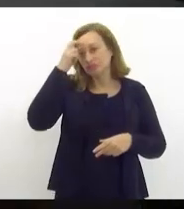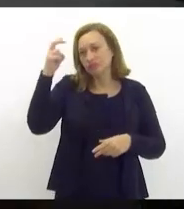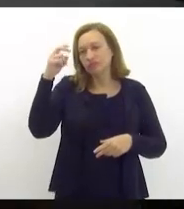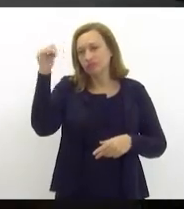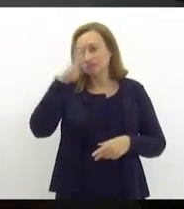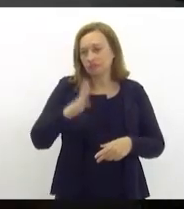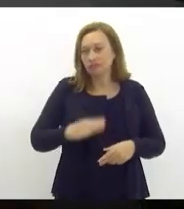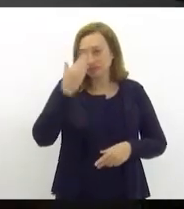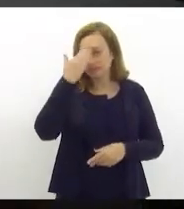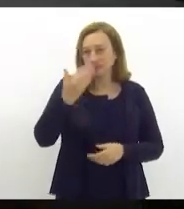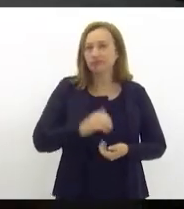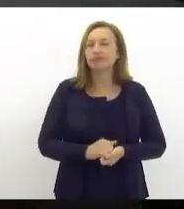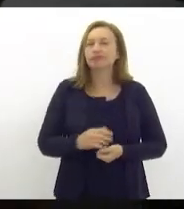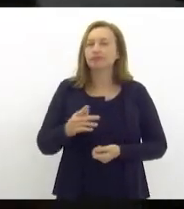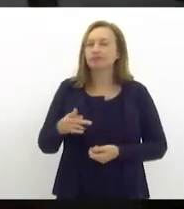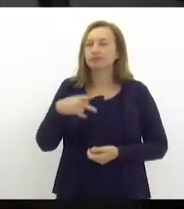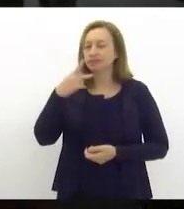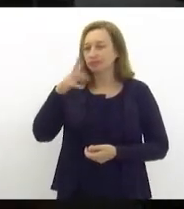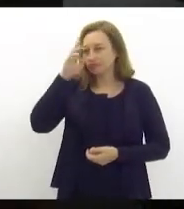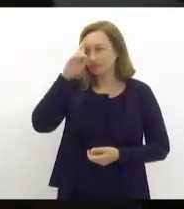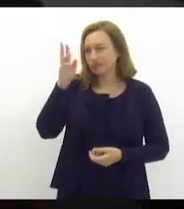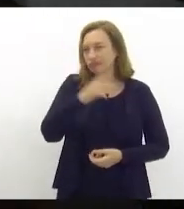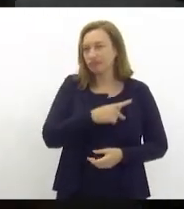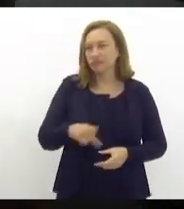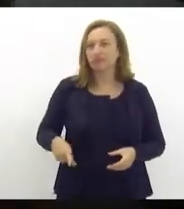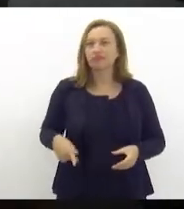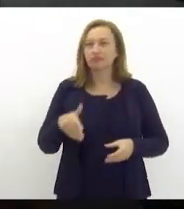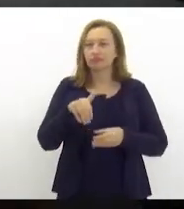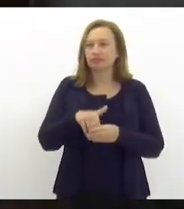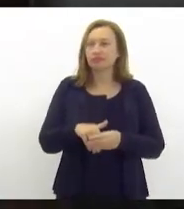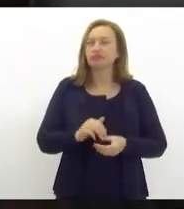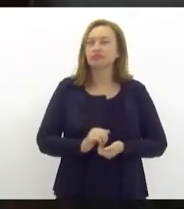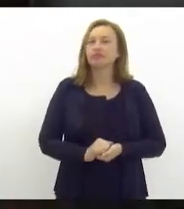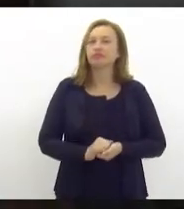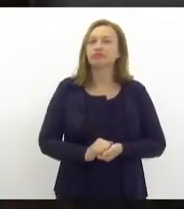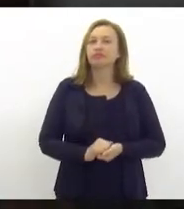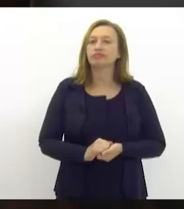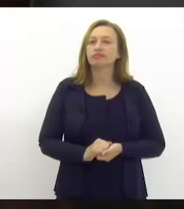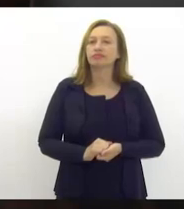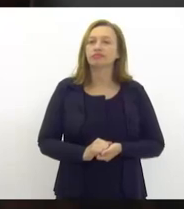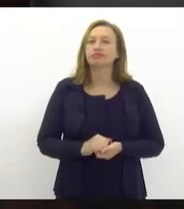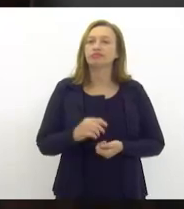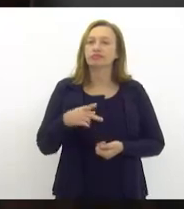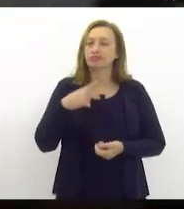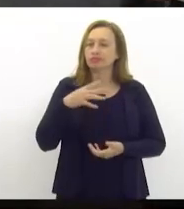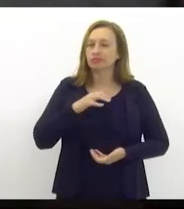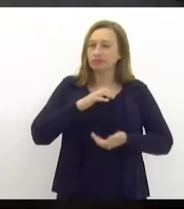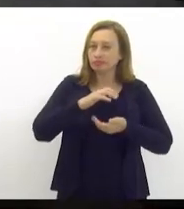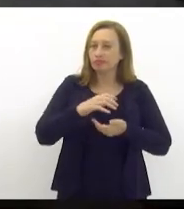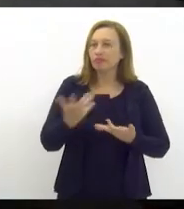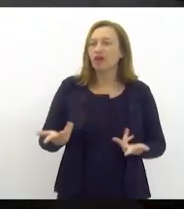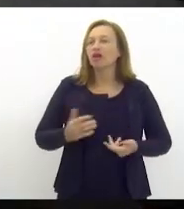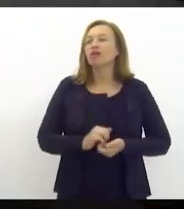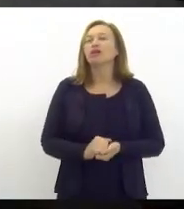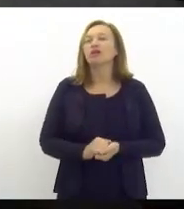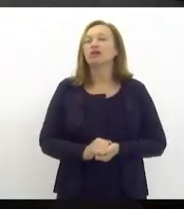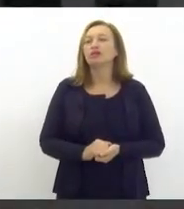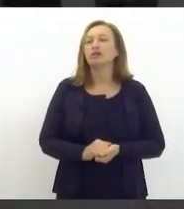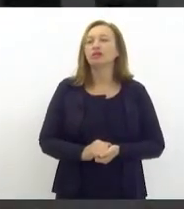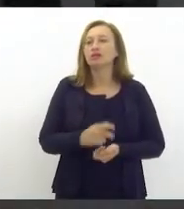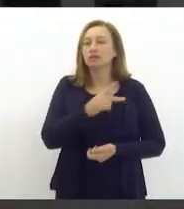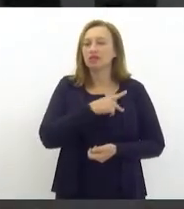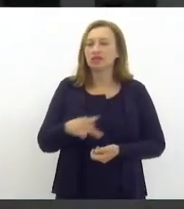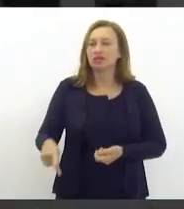Obrigada. Para declarar, presidenta. Nosso decano, declaração de voto. Presidenta